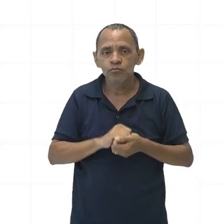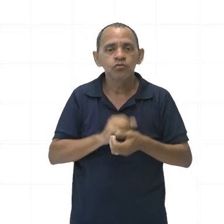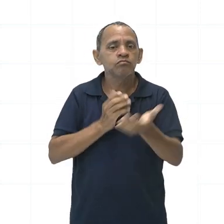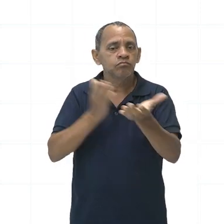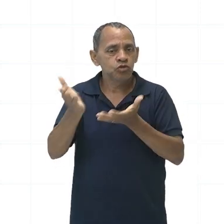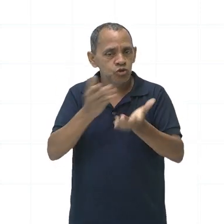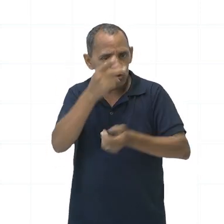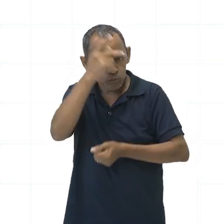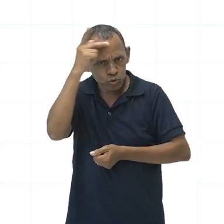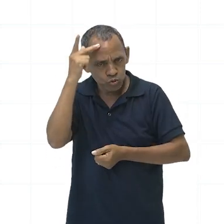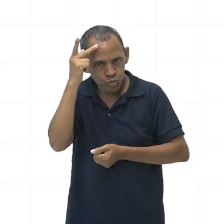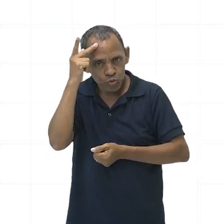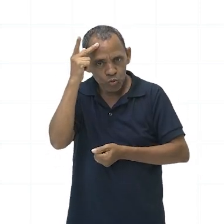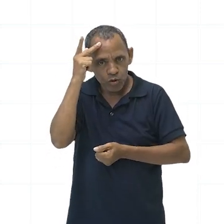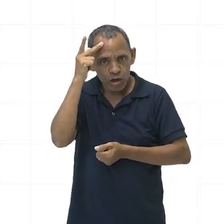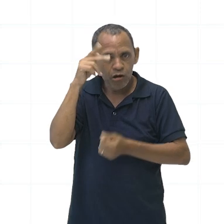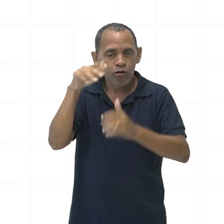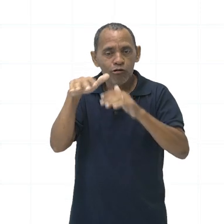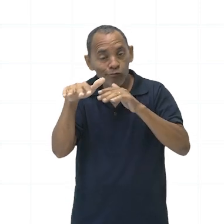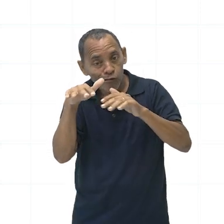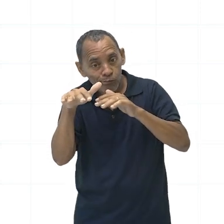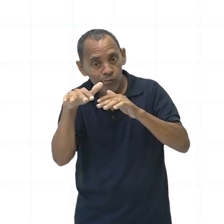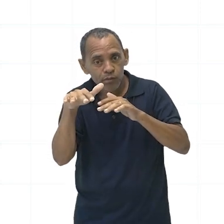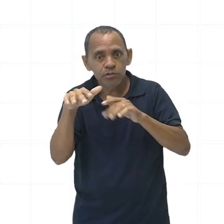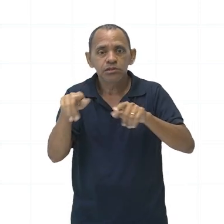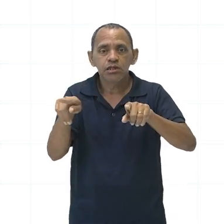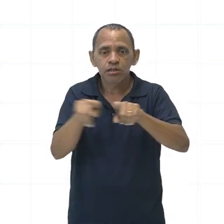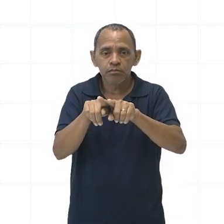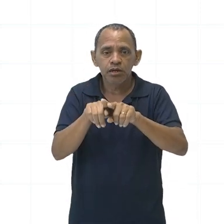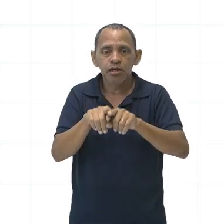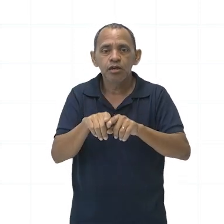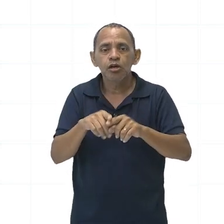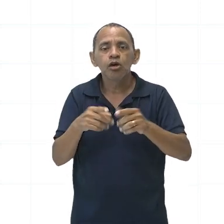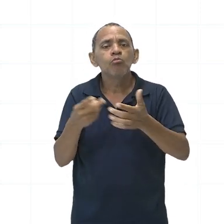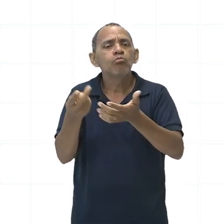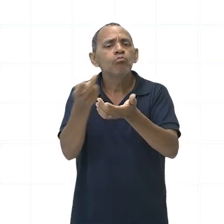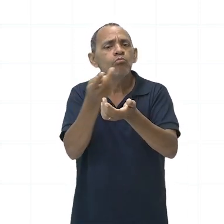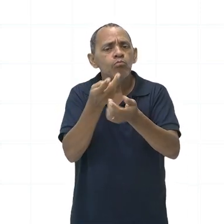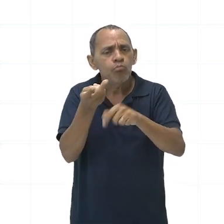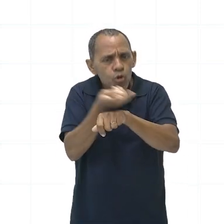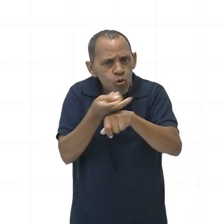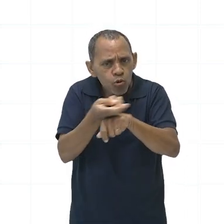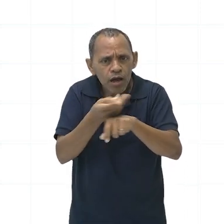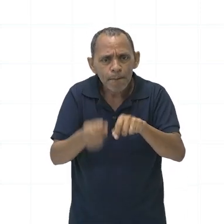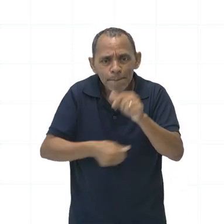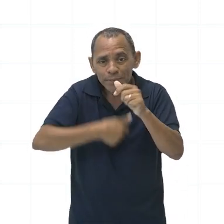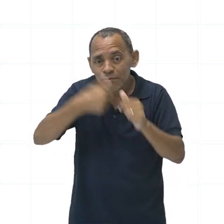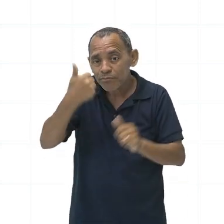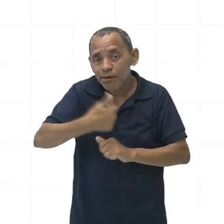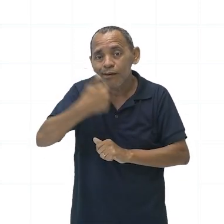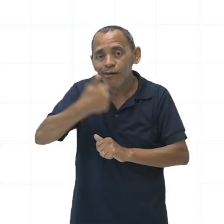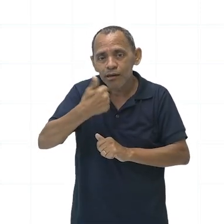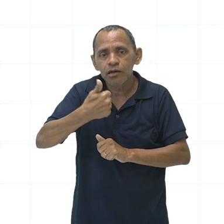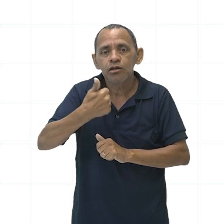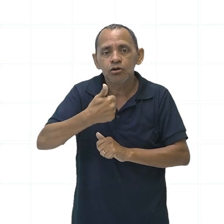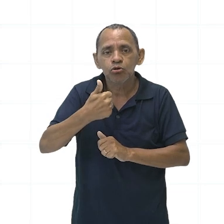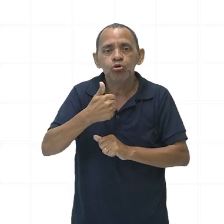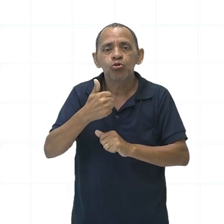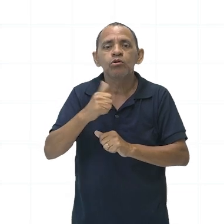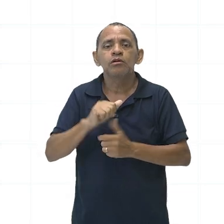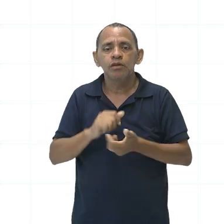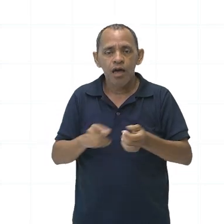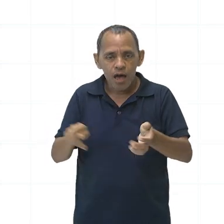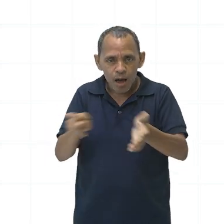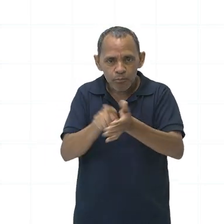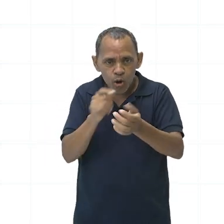com epilepsia, você vai buscar ver a sua segurança, ou seja, você não vai colocar sua mão dentro da boca da vítima, né?